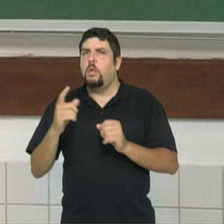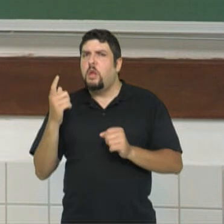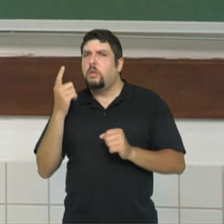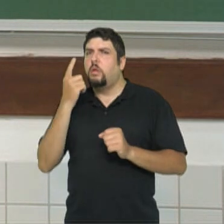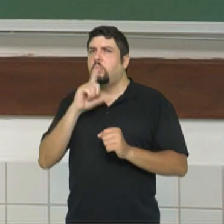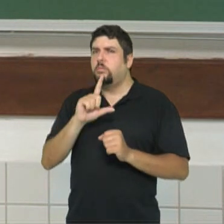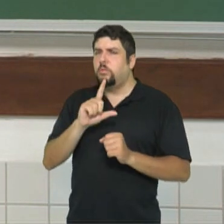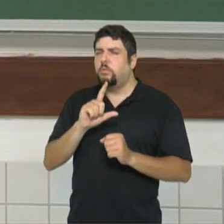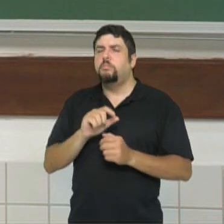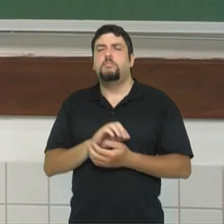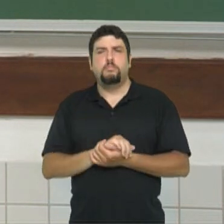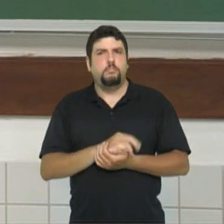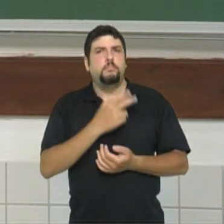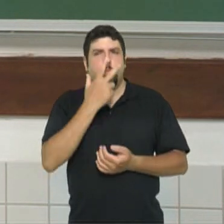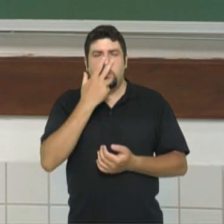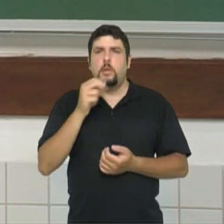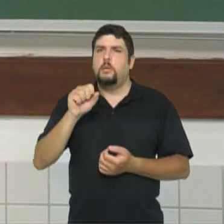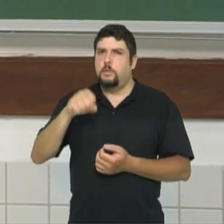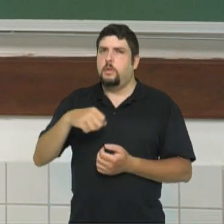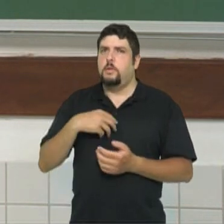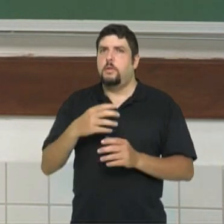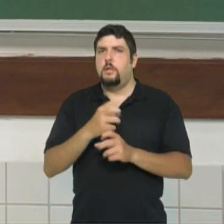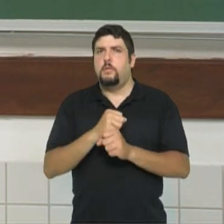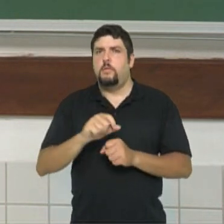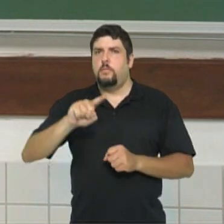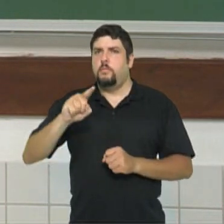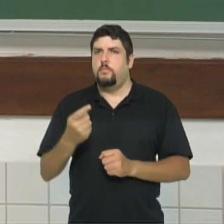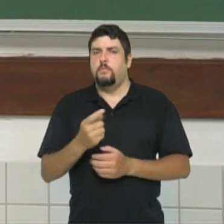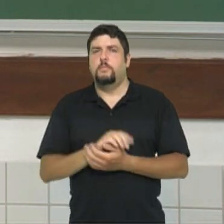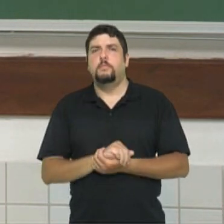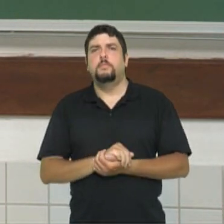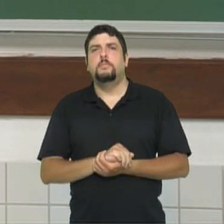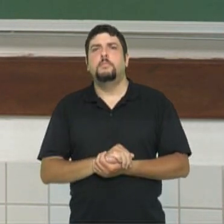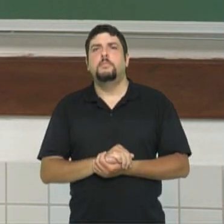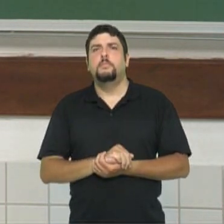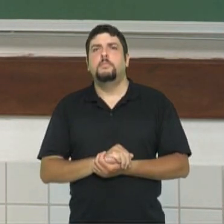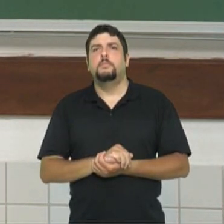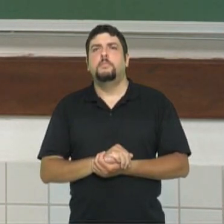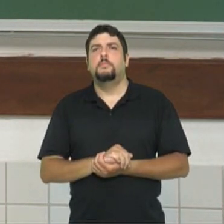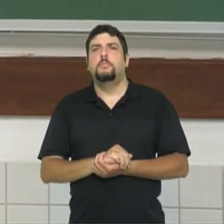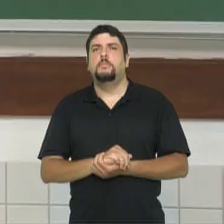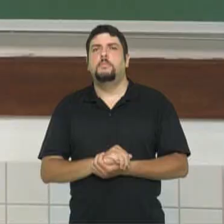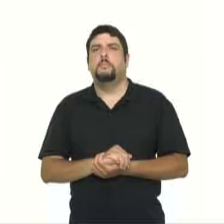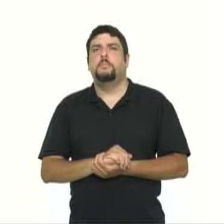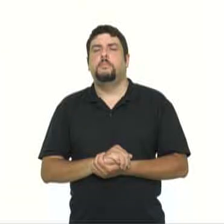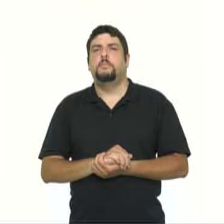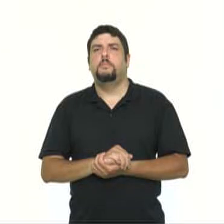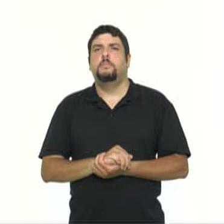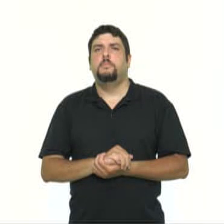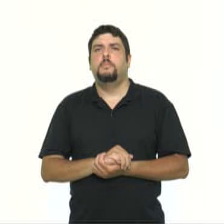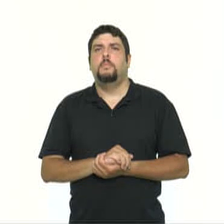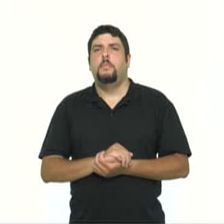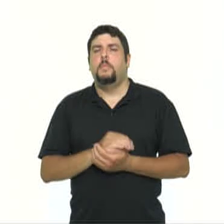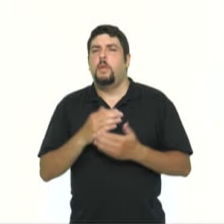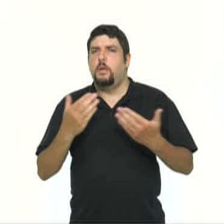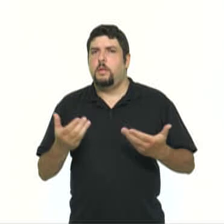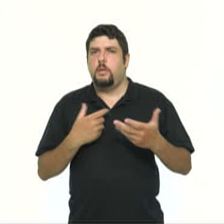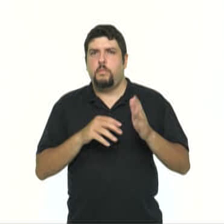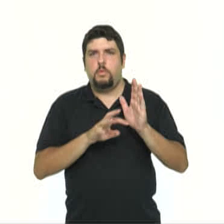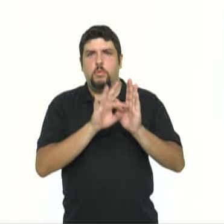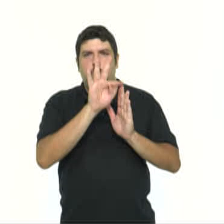Com certeza ela conseguiu, ela tirou 1000 nessa redação, né? Vamos então ali, retirar do texto alguns